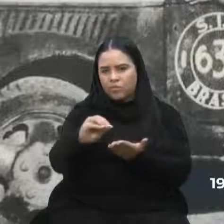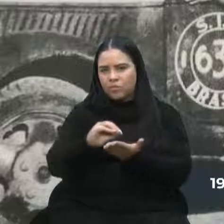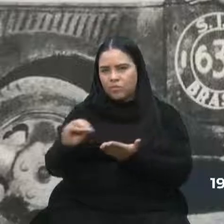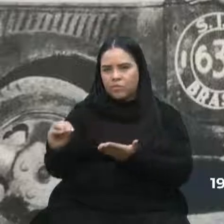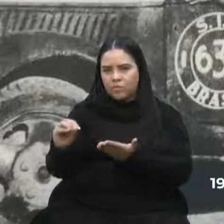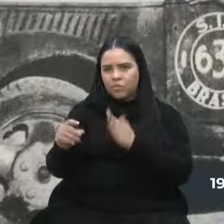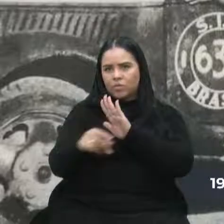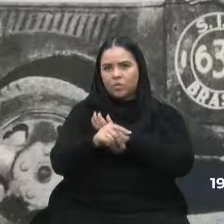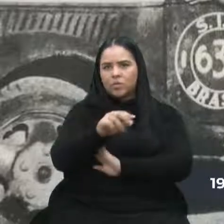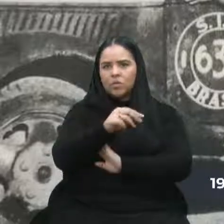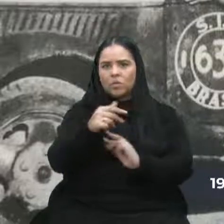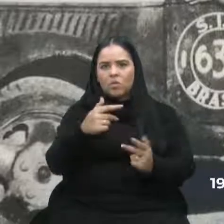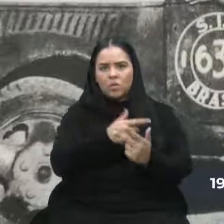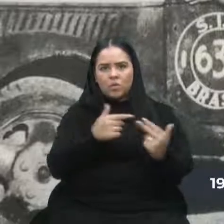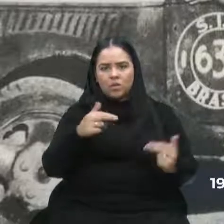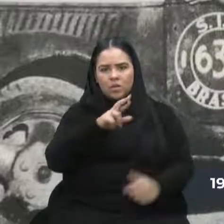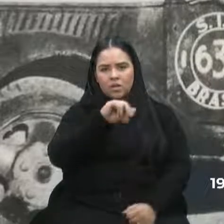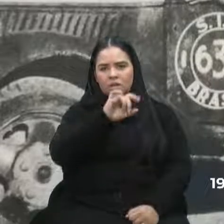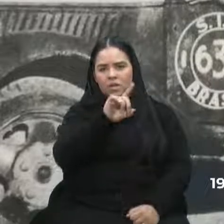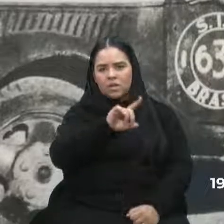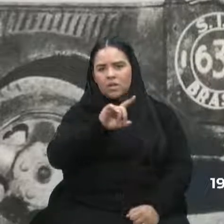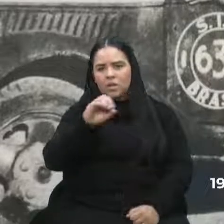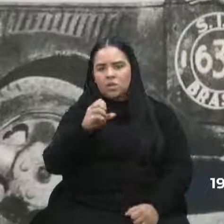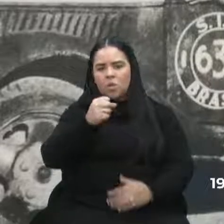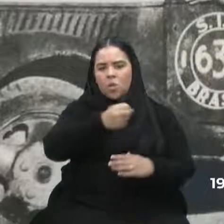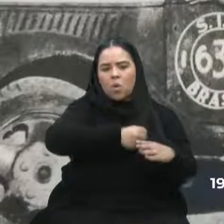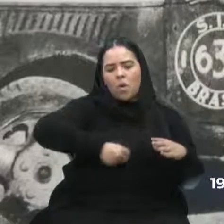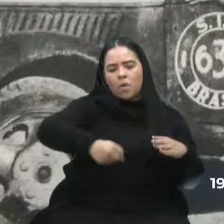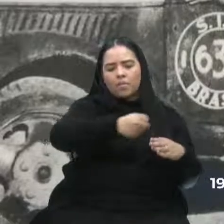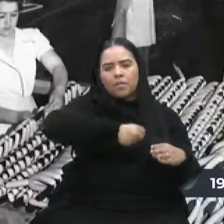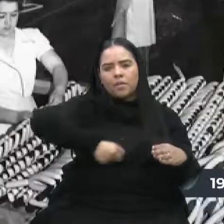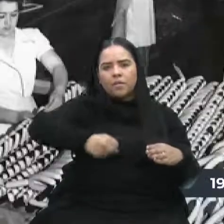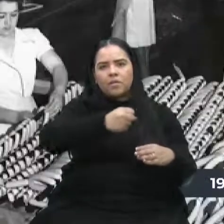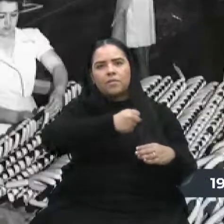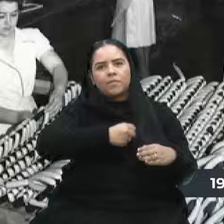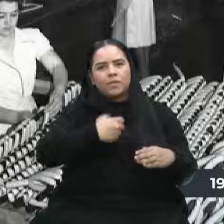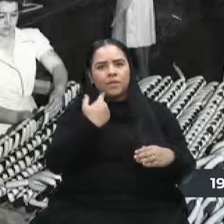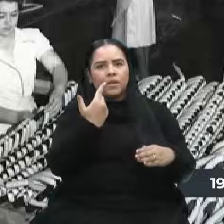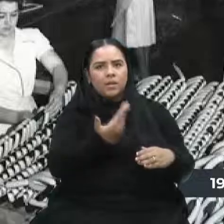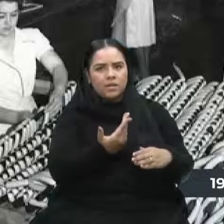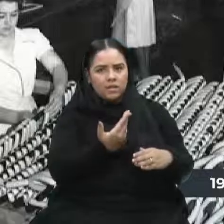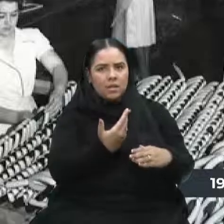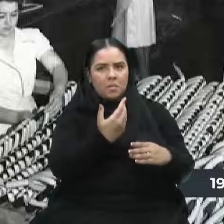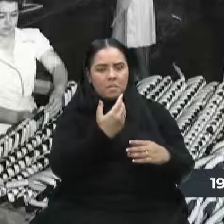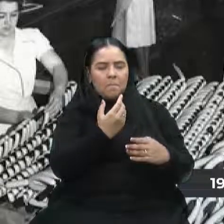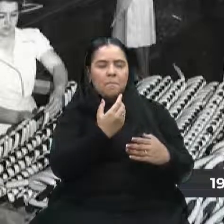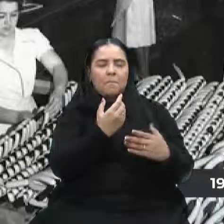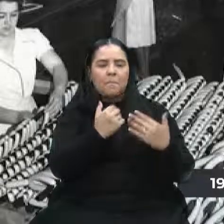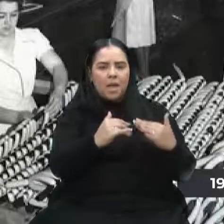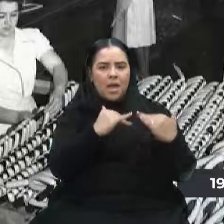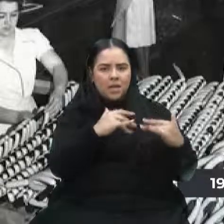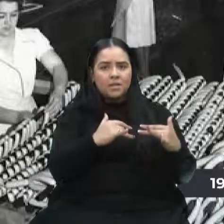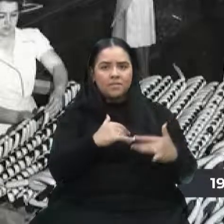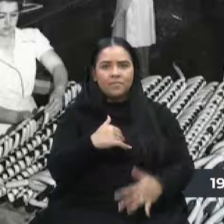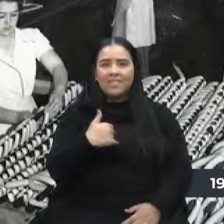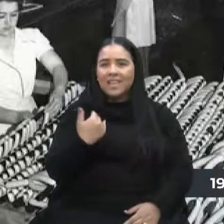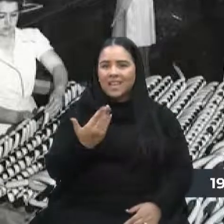Risso, setor de cozimentos de produtos em autoclaves. A empresa Risso,